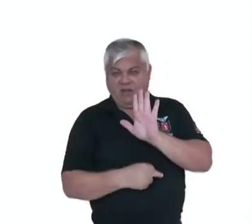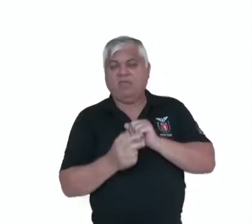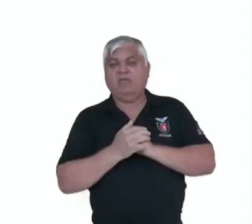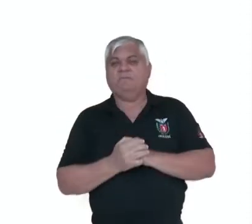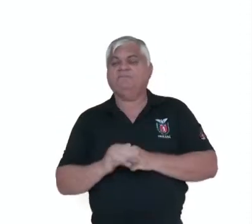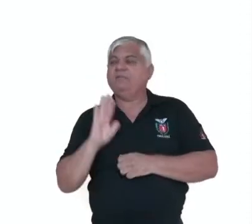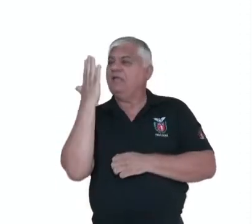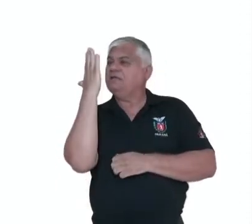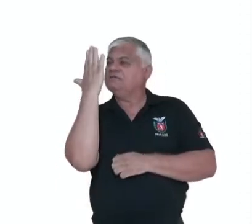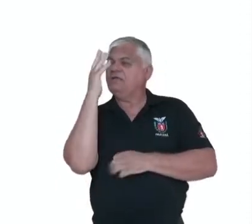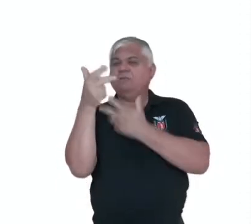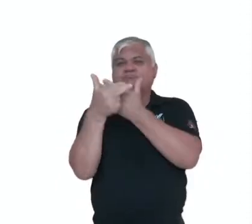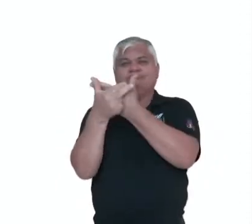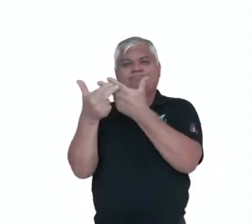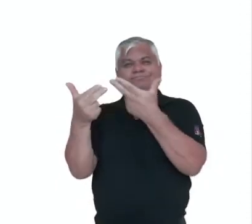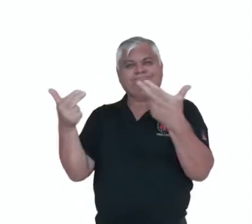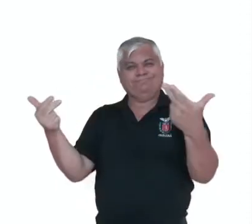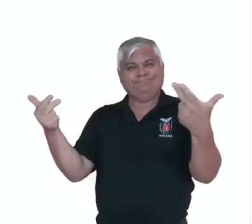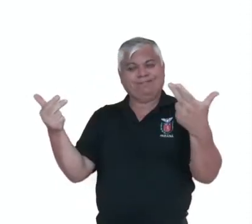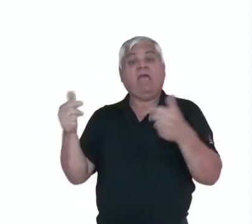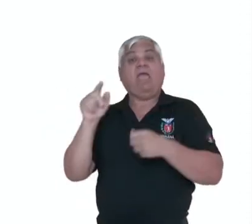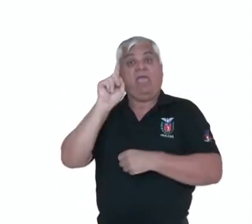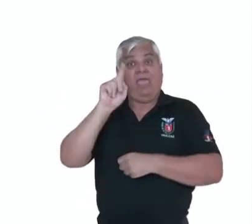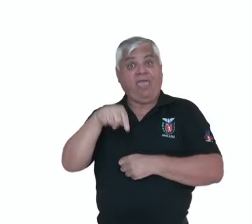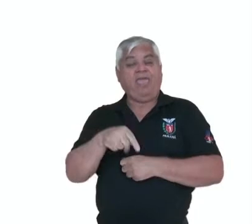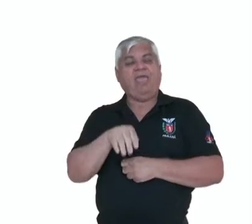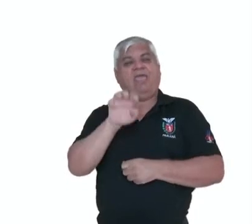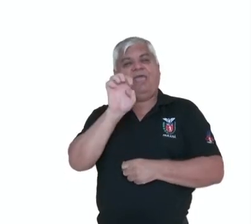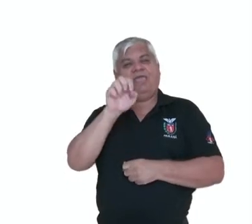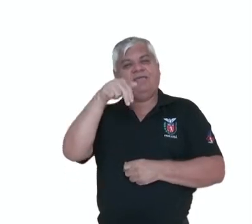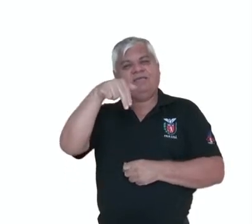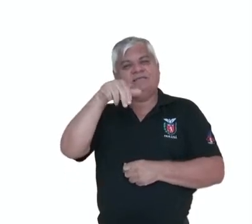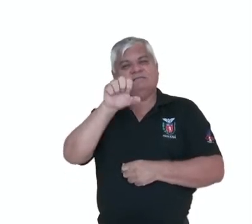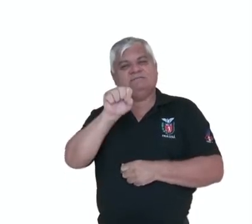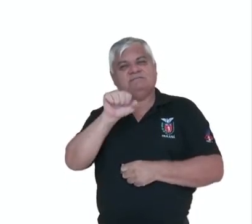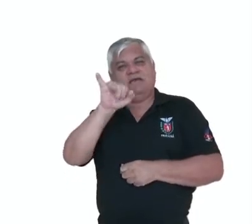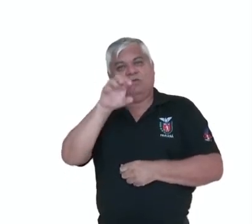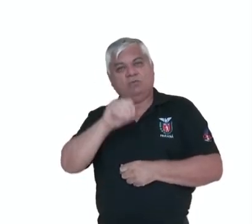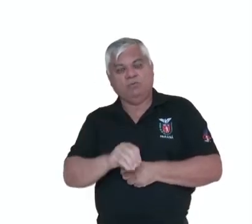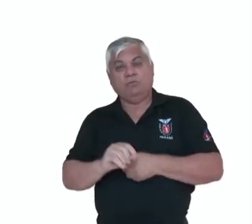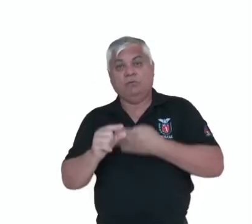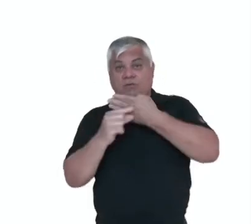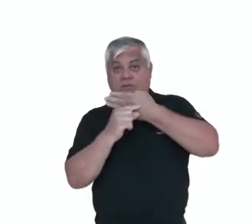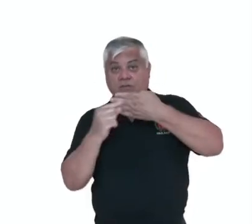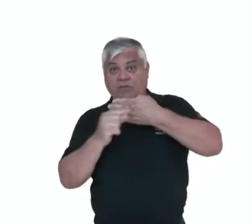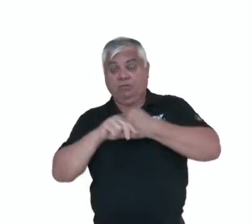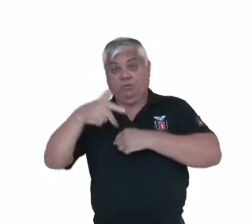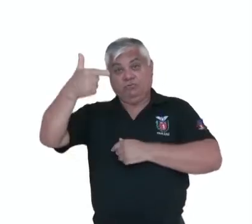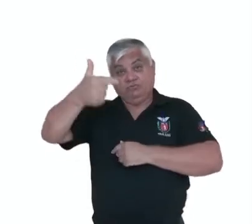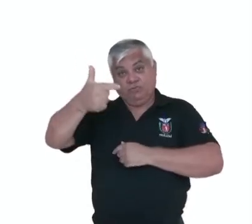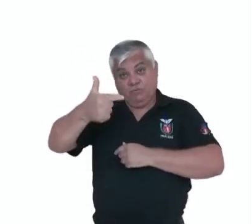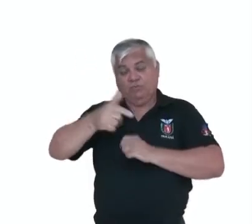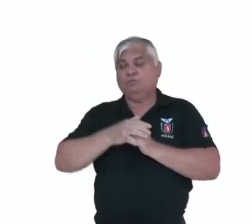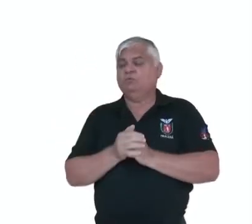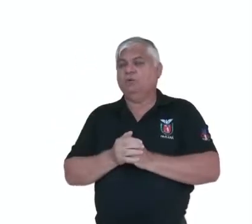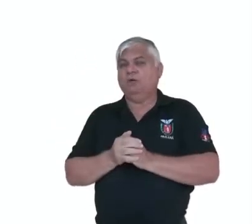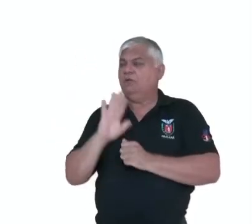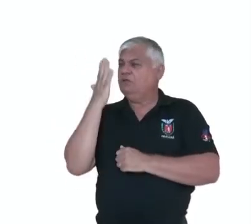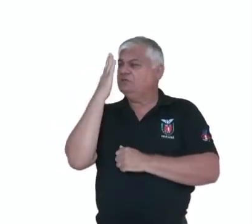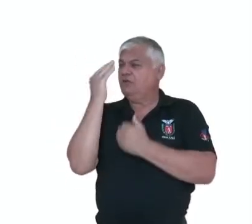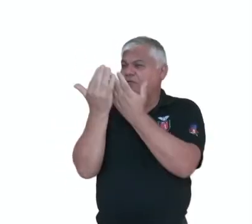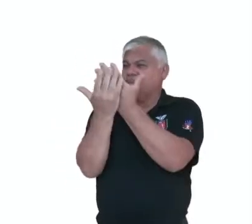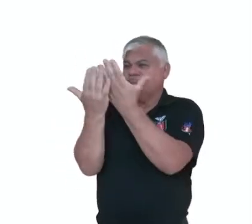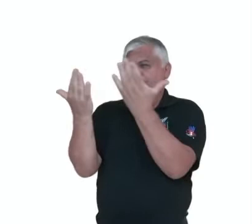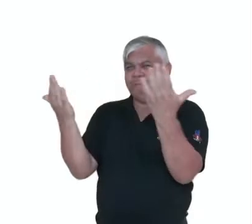através de muitos espelhos, né, que é um ensaio literário. O subtítulo, Através de Muitos Espelhos. 3